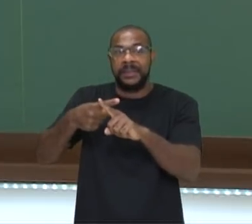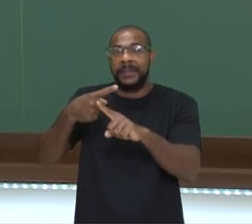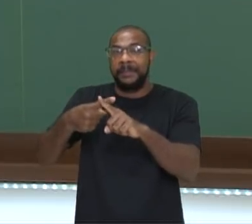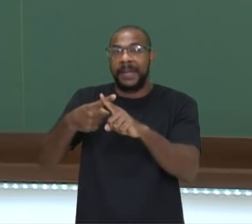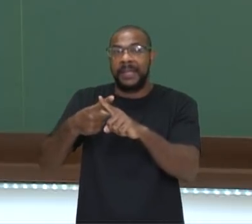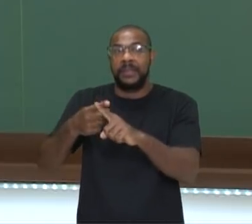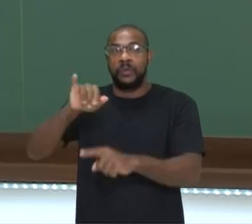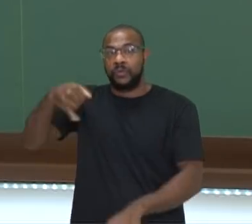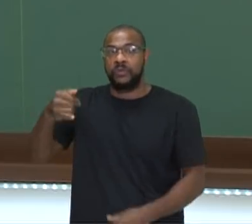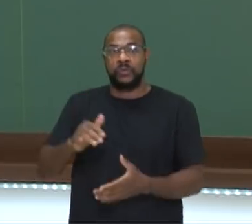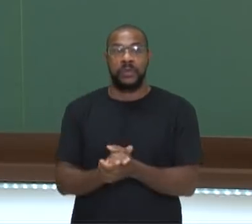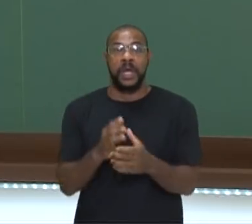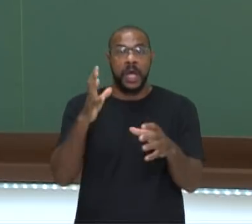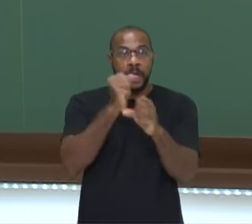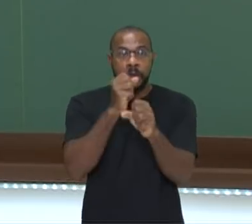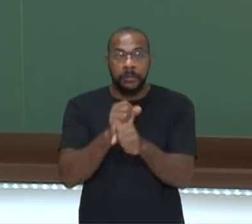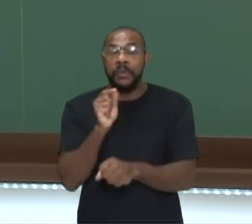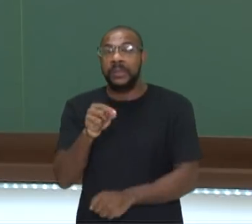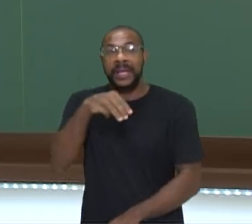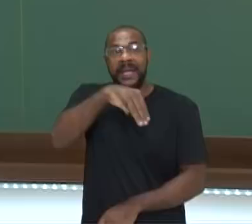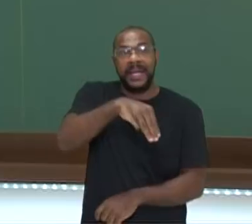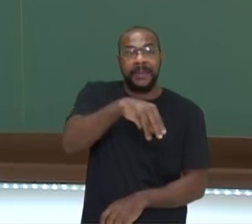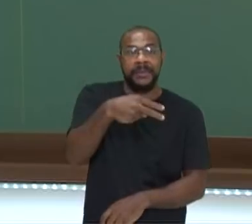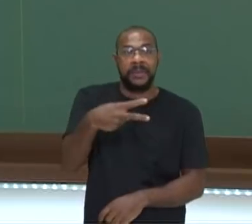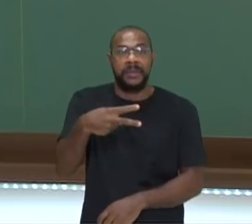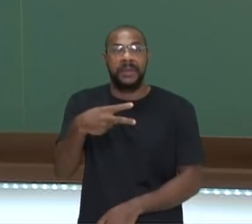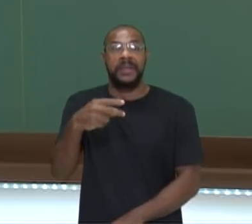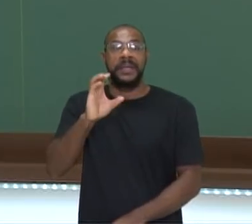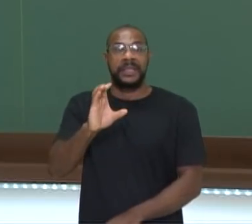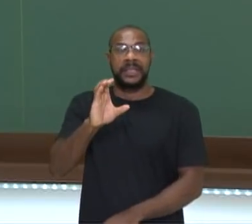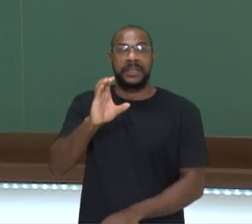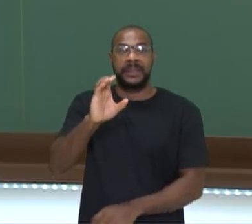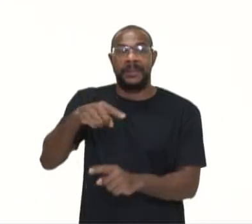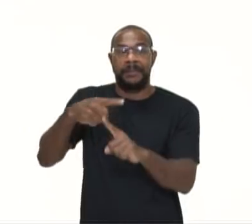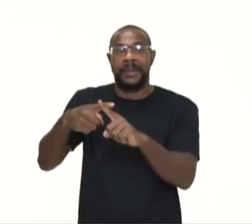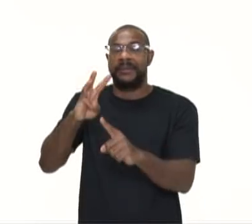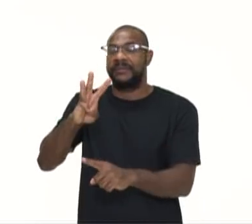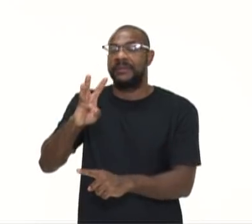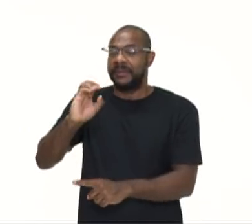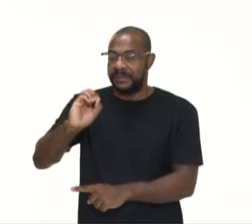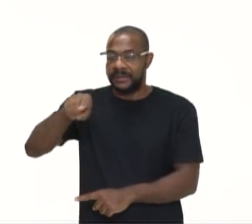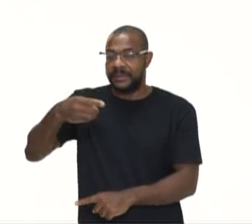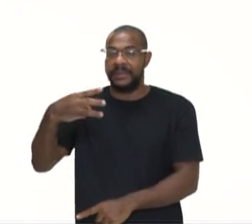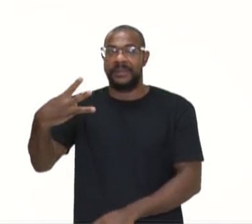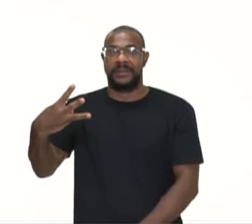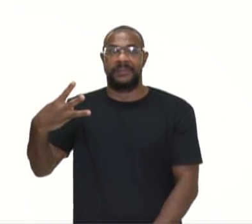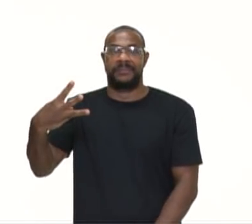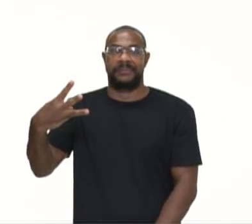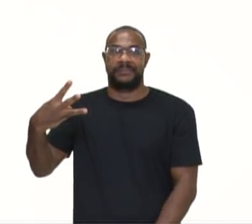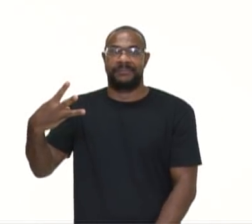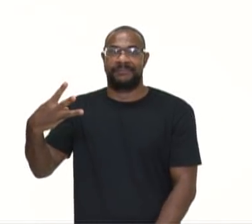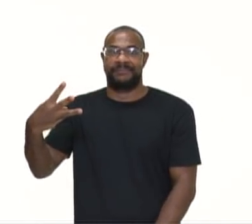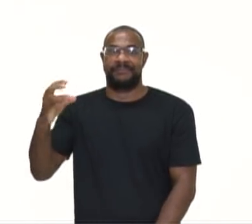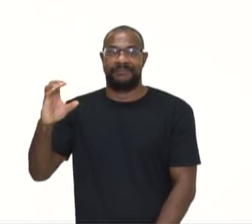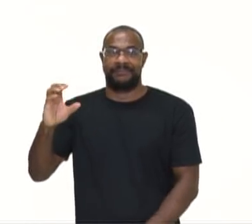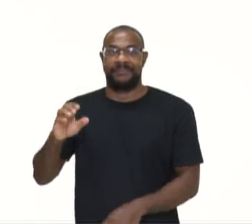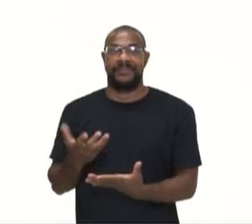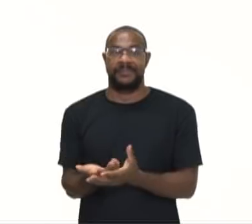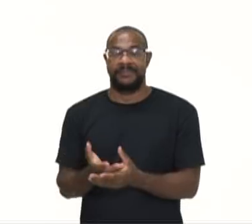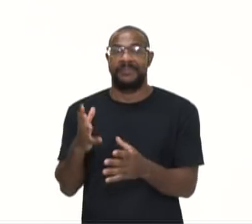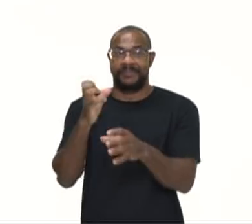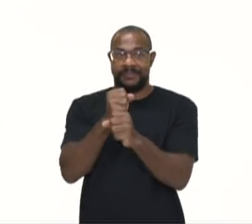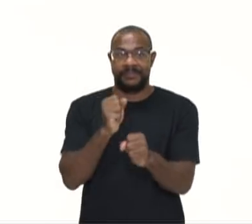3/10. Somando aqui, um capital mais 3/10 vai dar 1,3 capital, ou